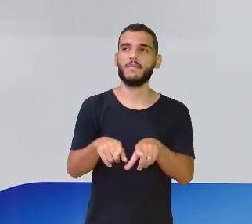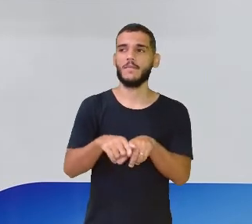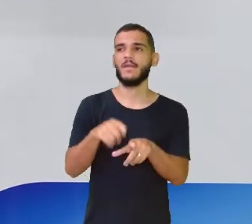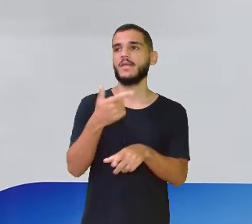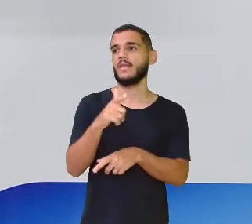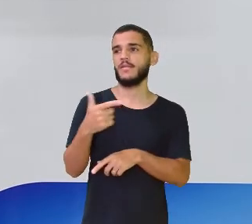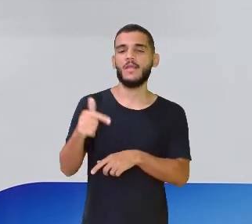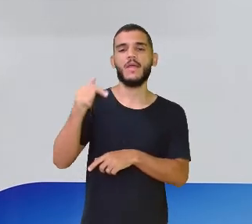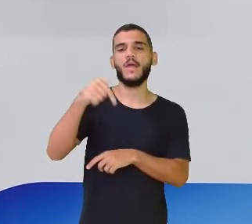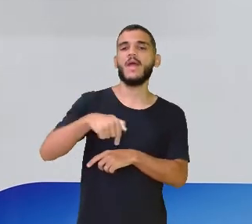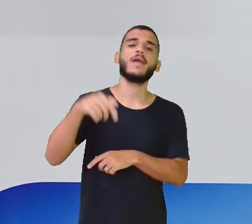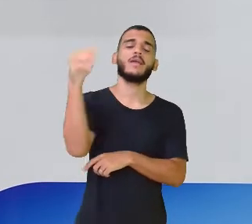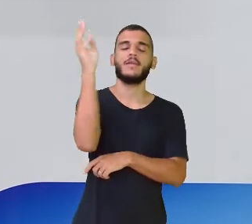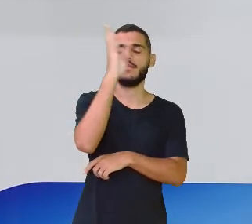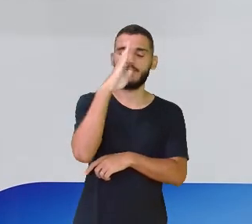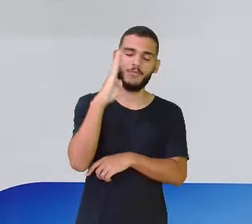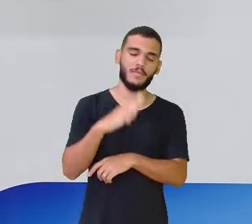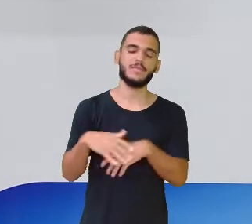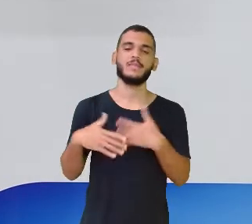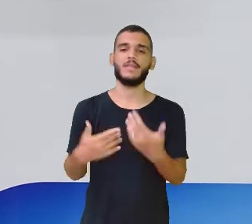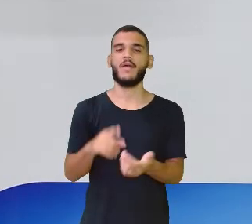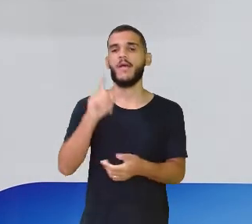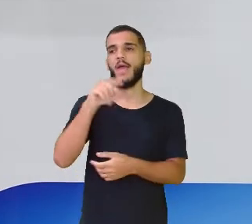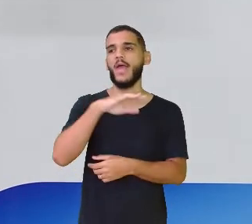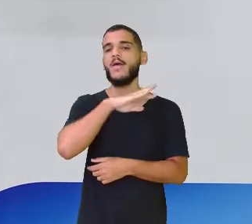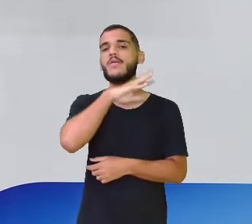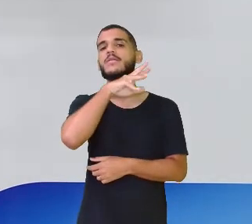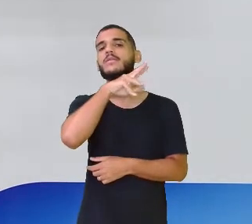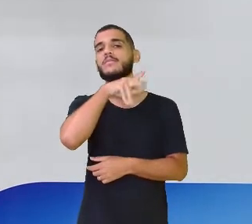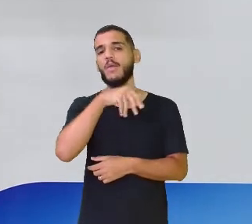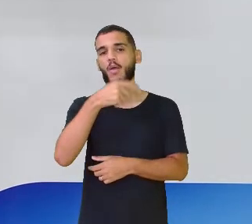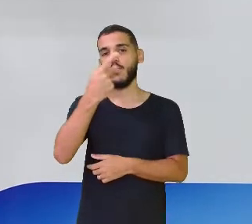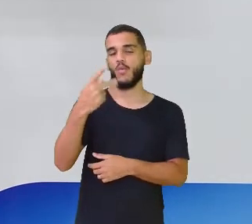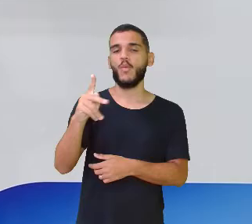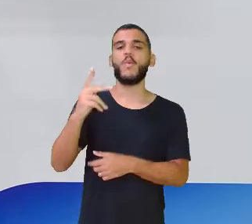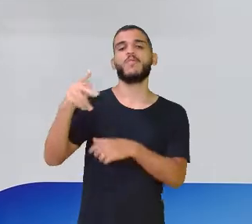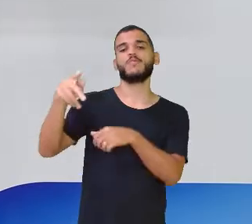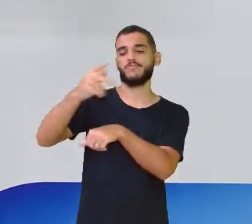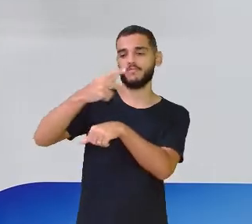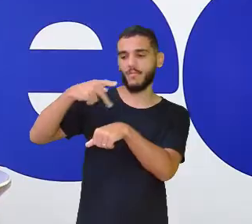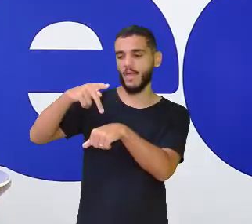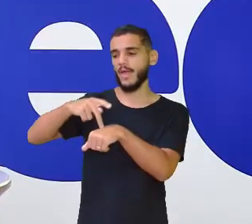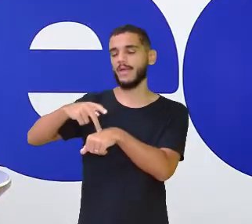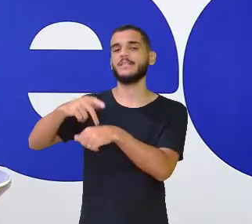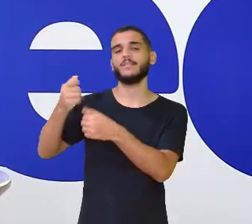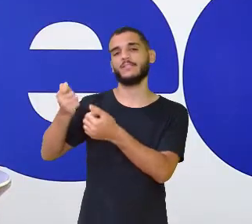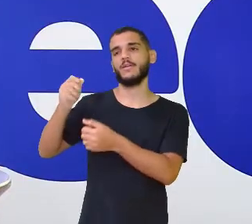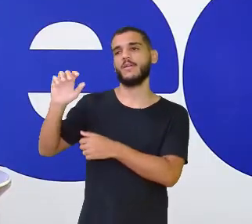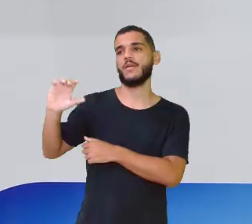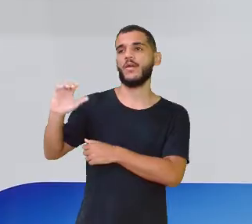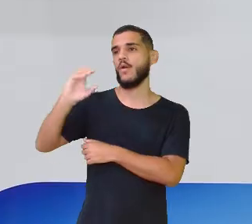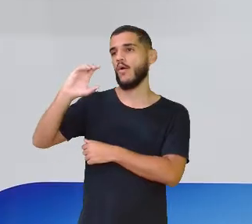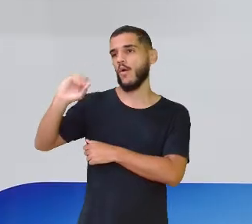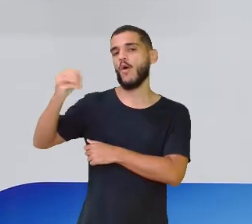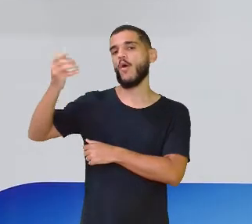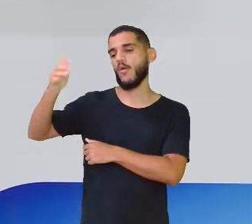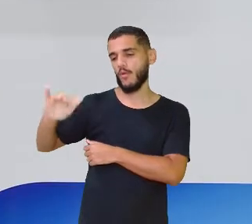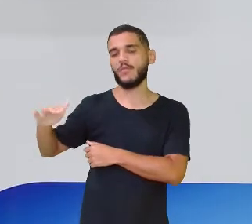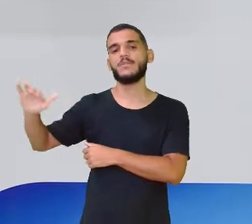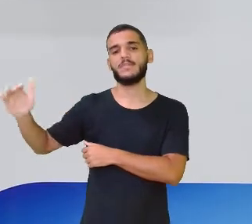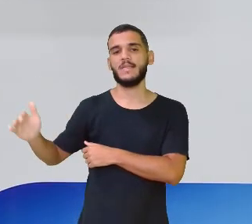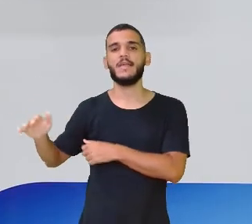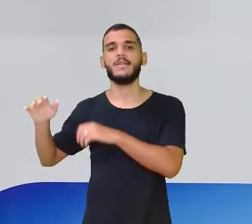aqui no Brasil, gente. Então, ele é um animal que vem de fora, né, professora Márcia? E a gente tem que tomar cuidado da forma